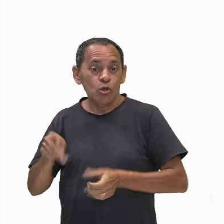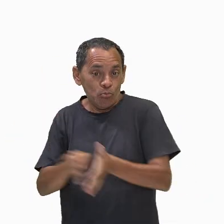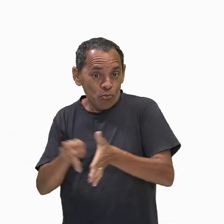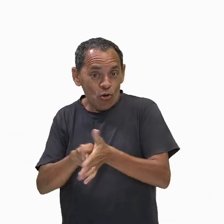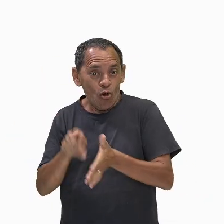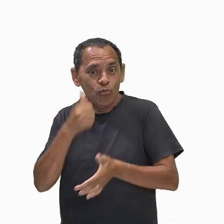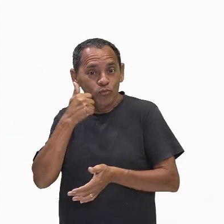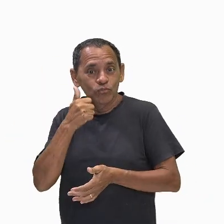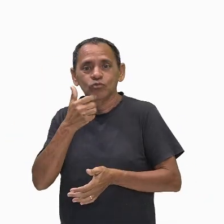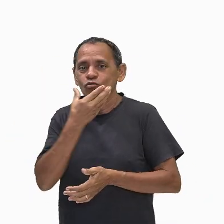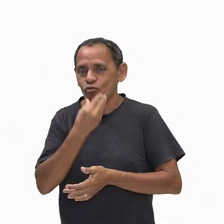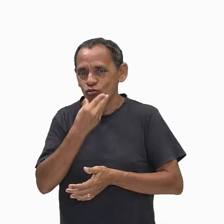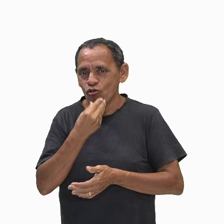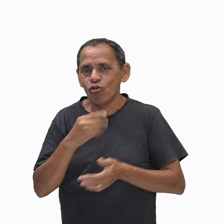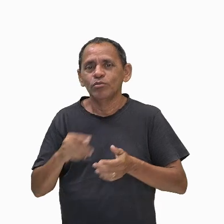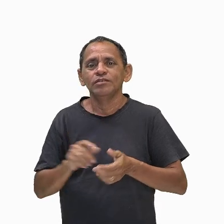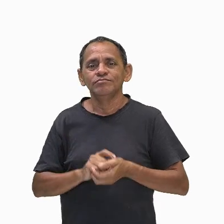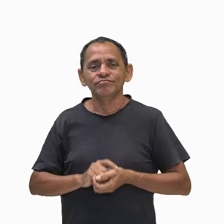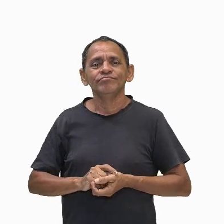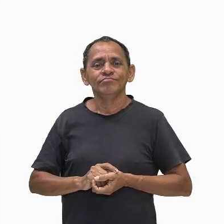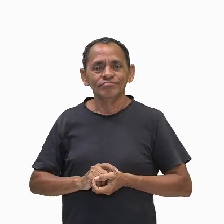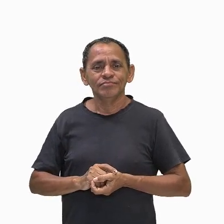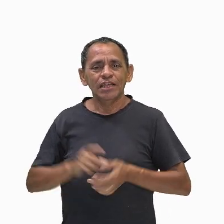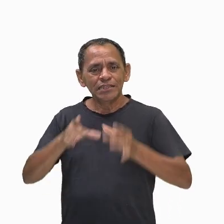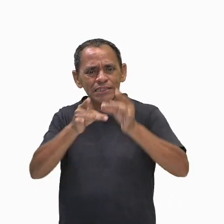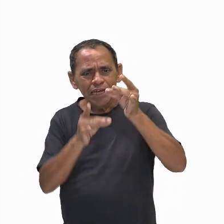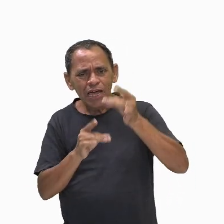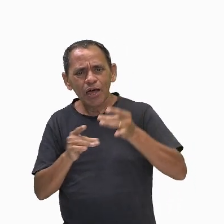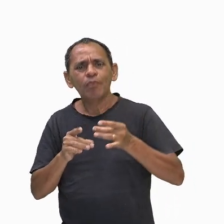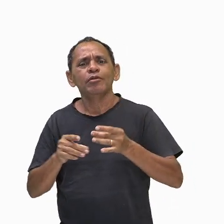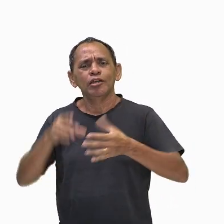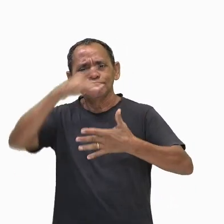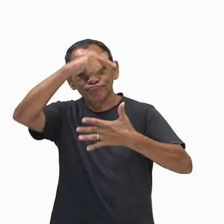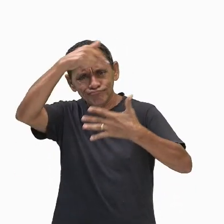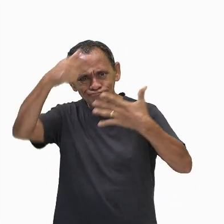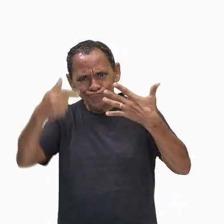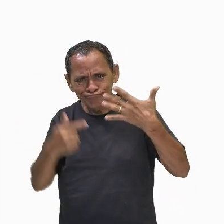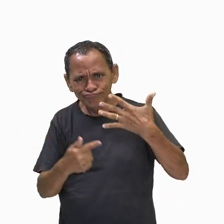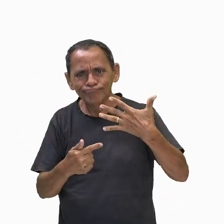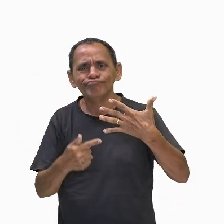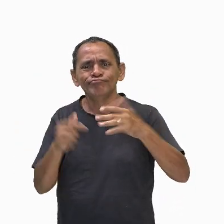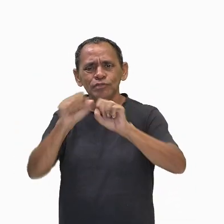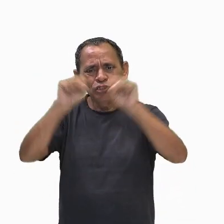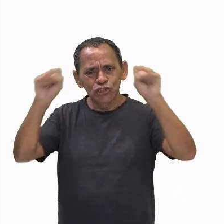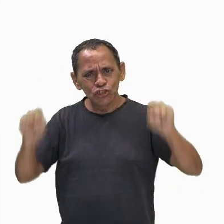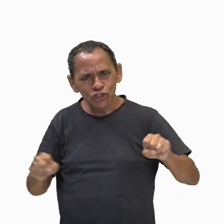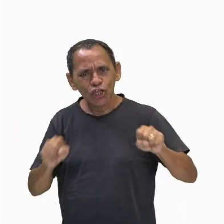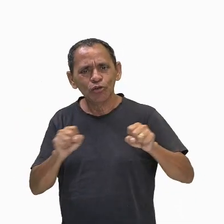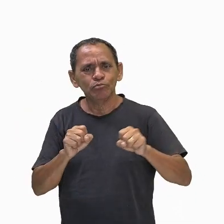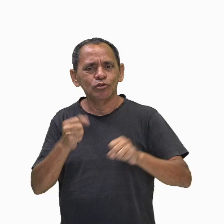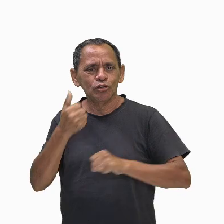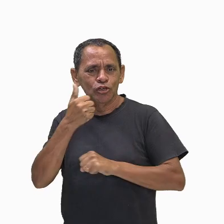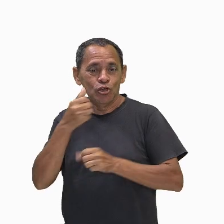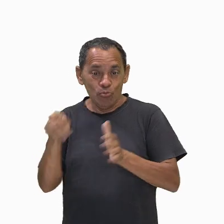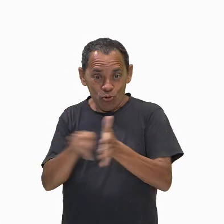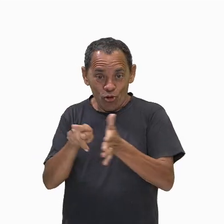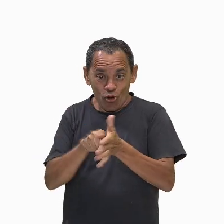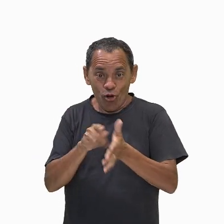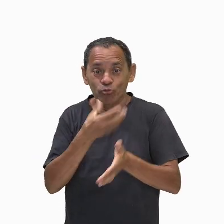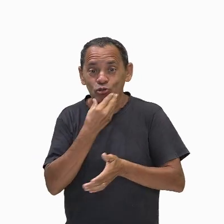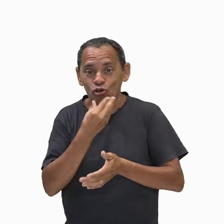nós vamos ver os componentes do sistema reprodutor masculino, fisiologia e formação